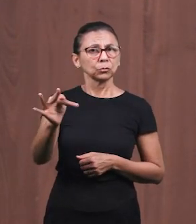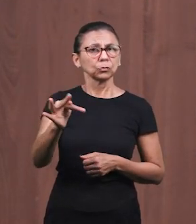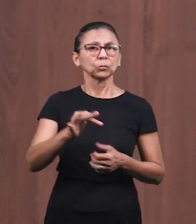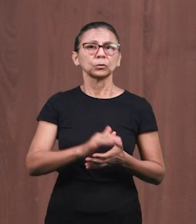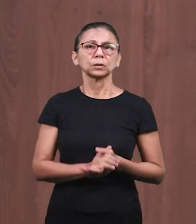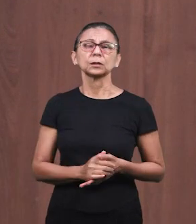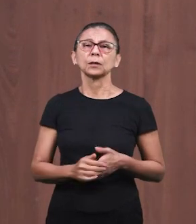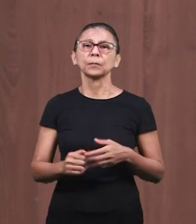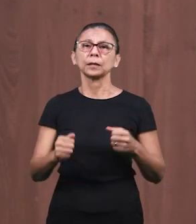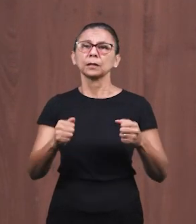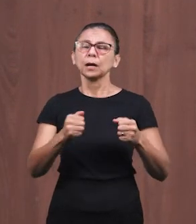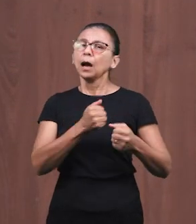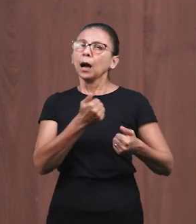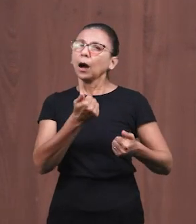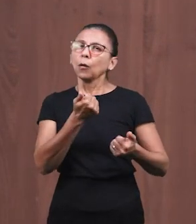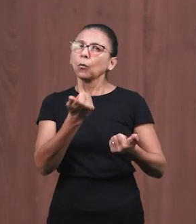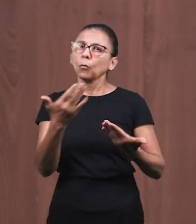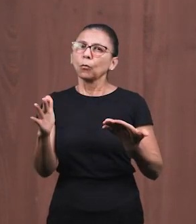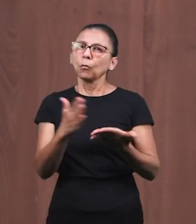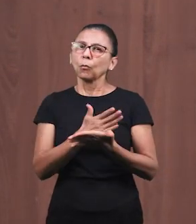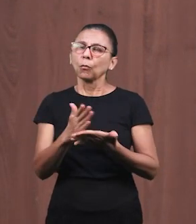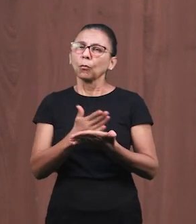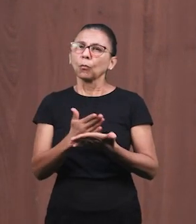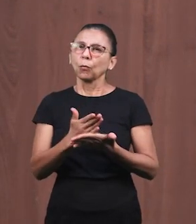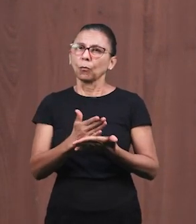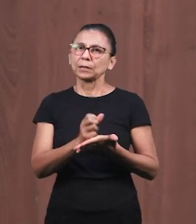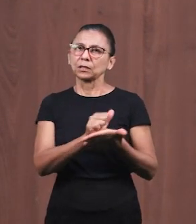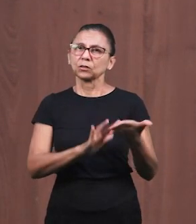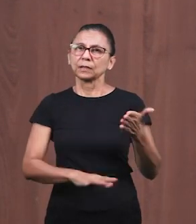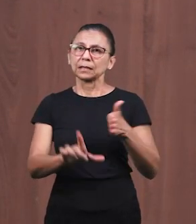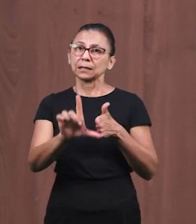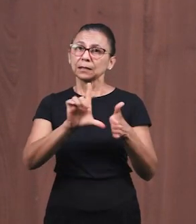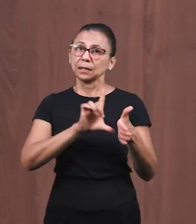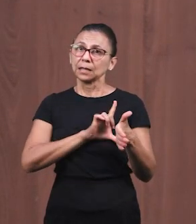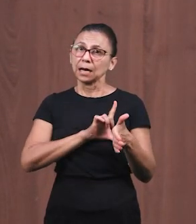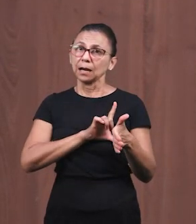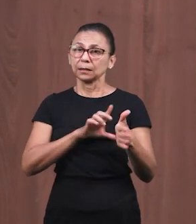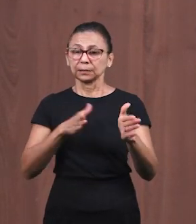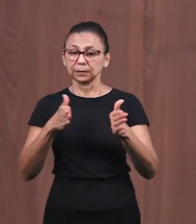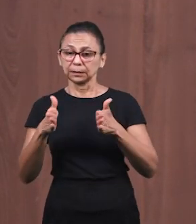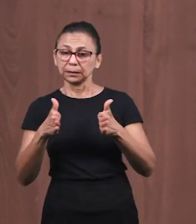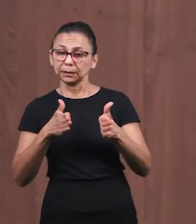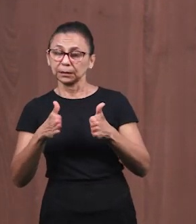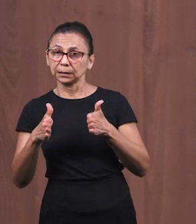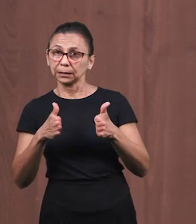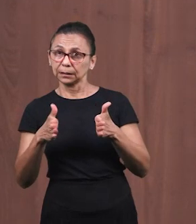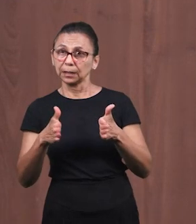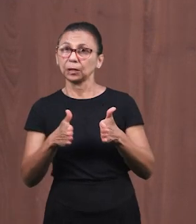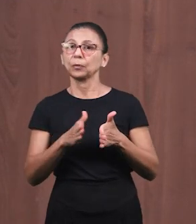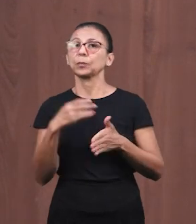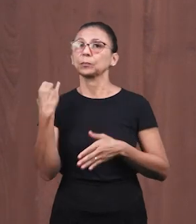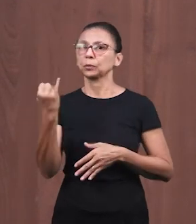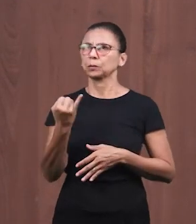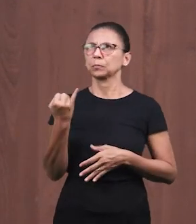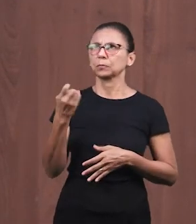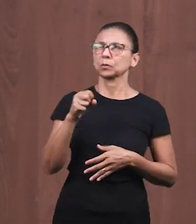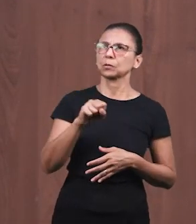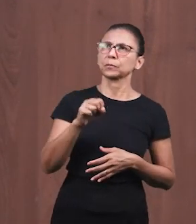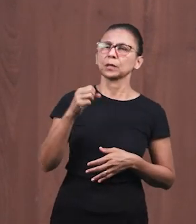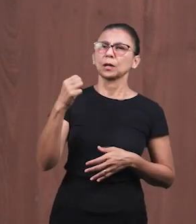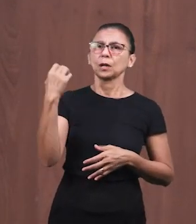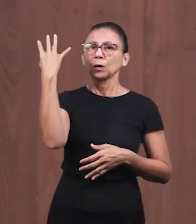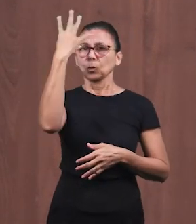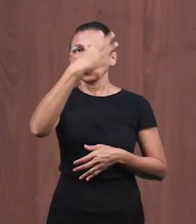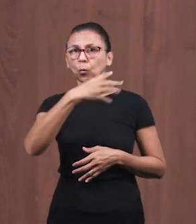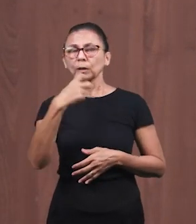anteriores também possibilitará que exercite o controle do tempo e a gestão da prova, pois manter a concentração durante 4